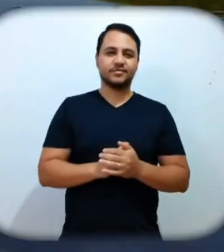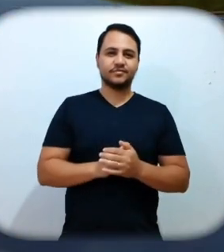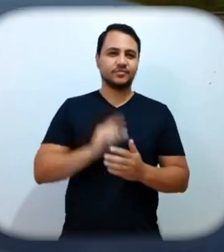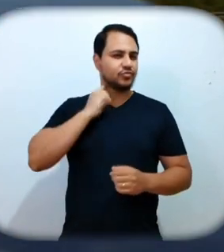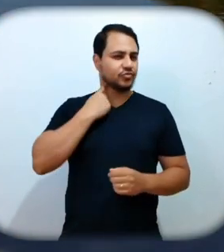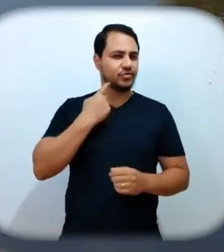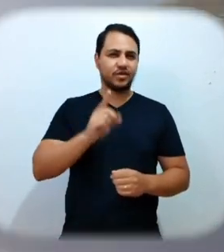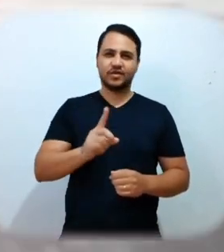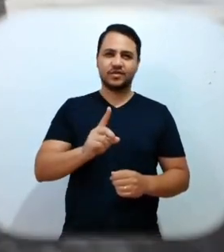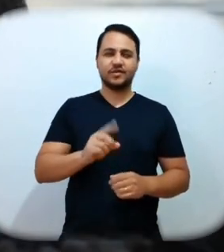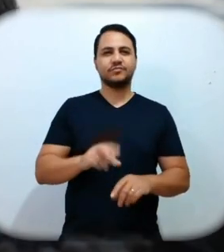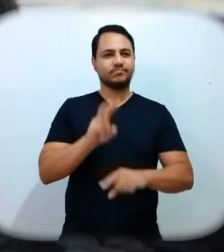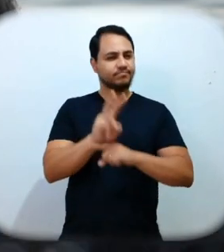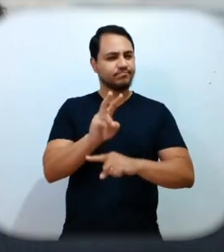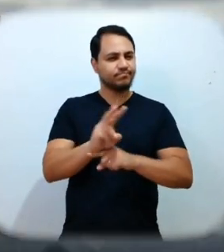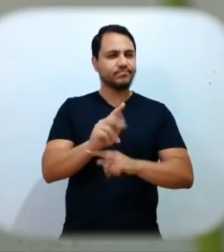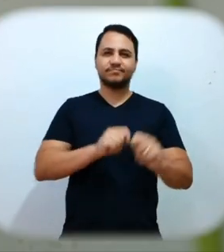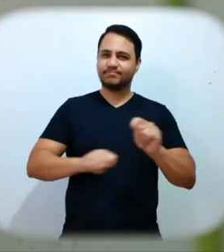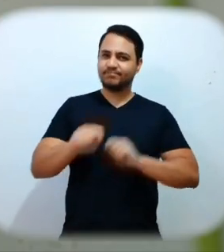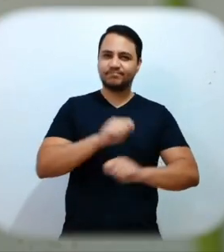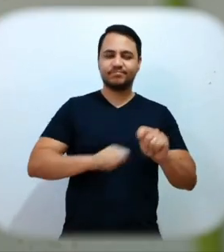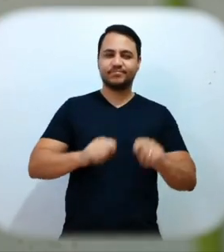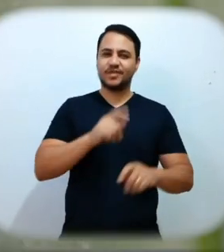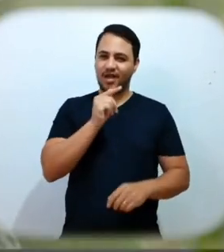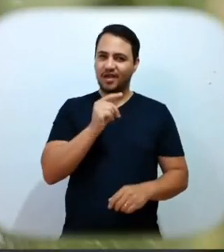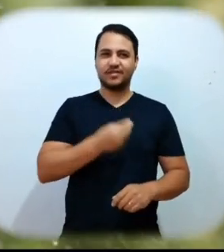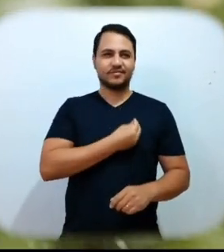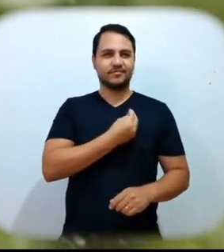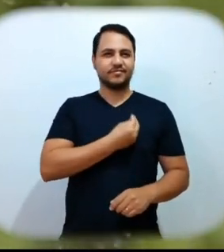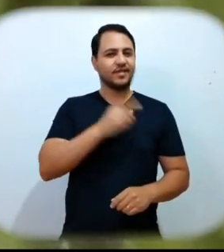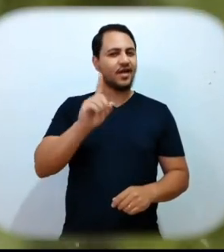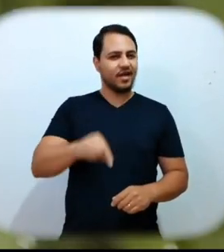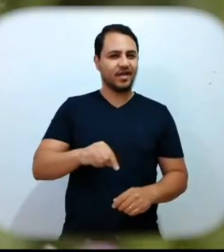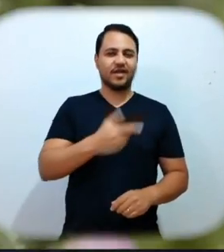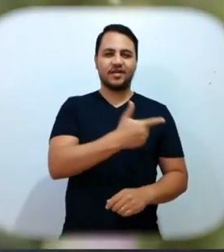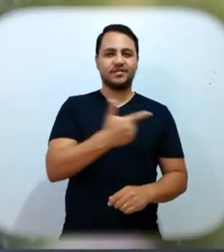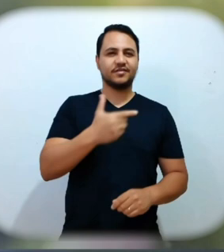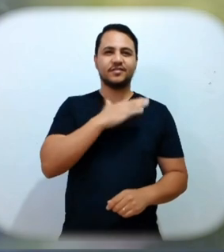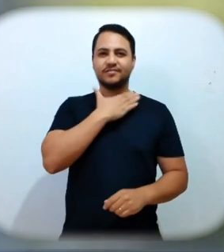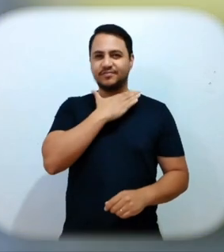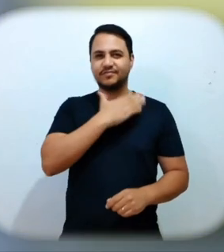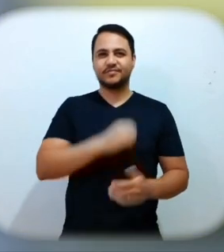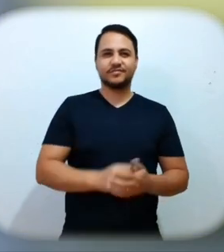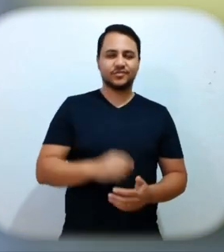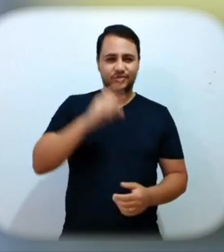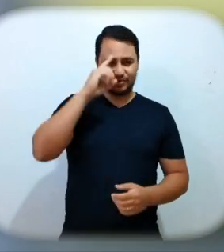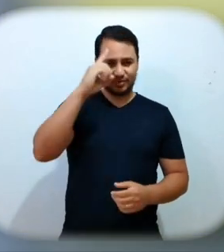natural. Não polua, preserve, economize. Água é vida.